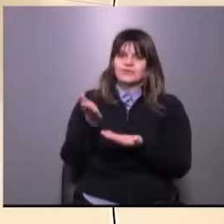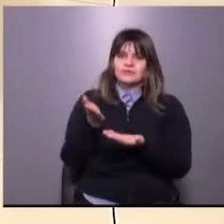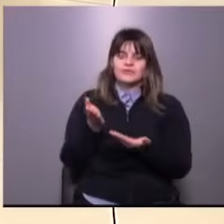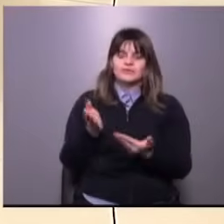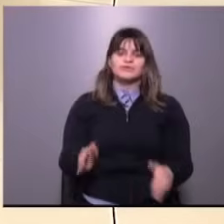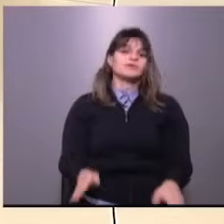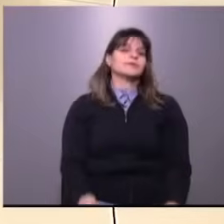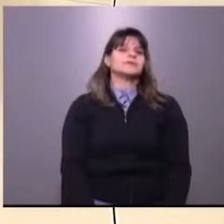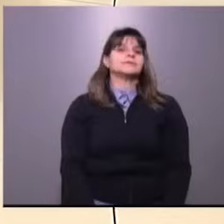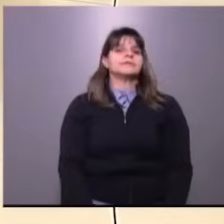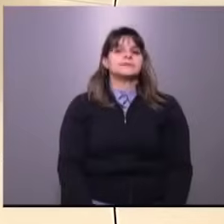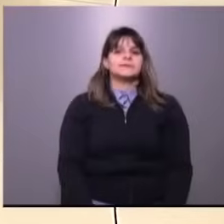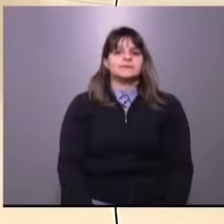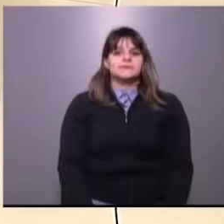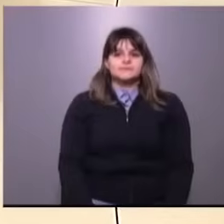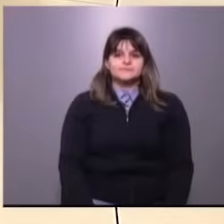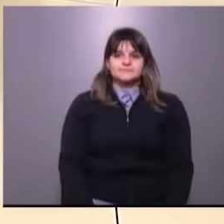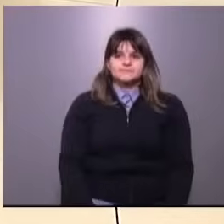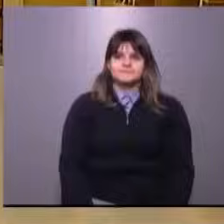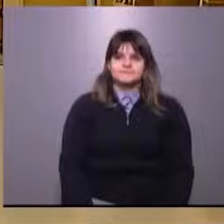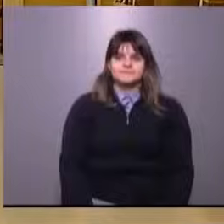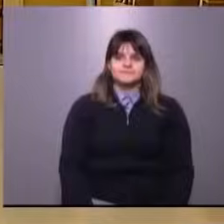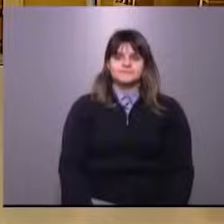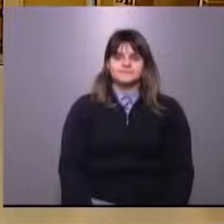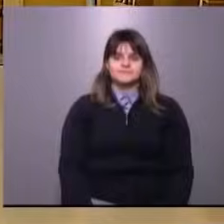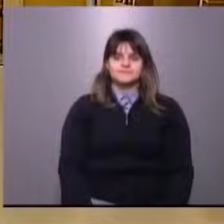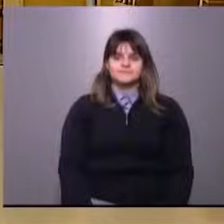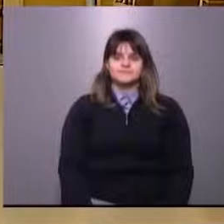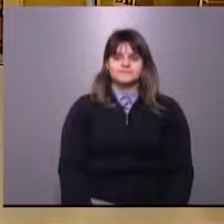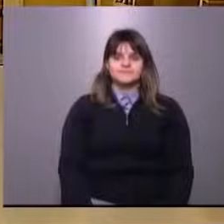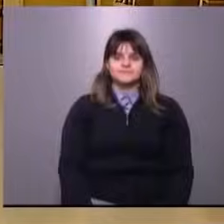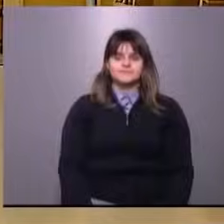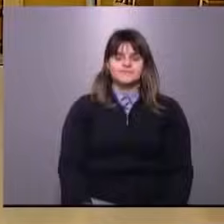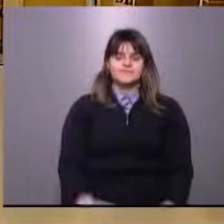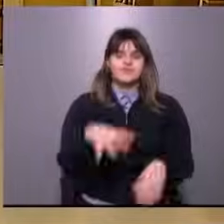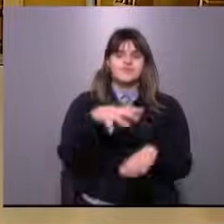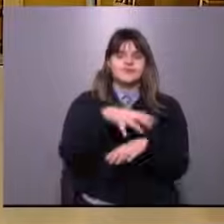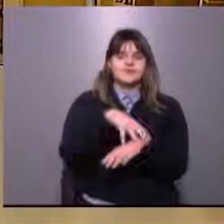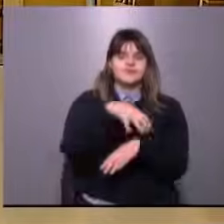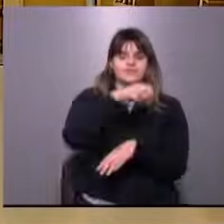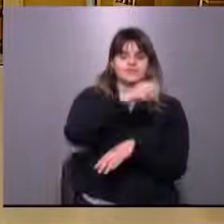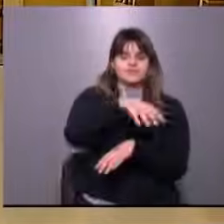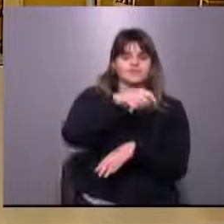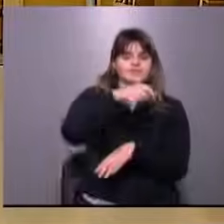Vinde, Senhor Jesus.